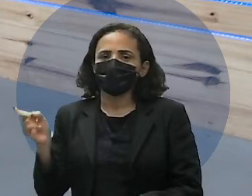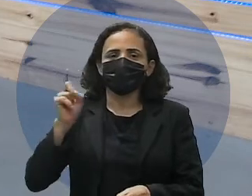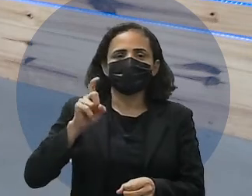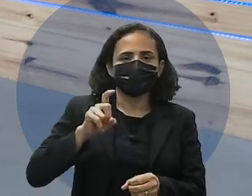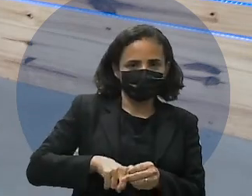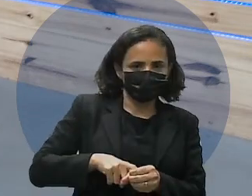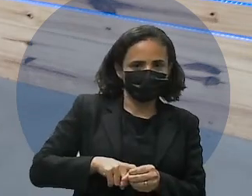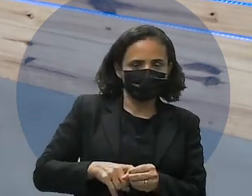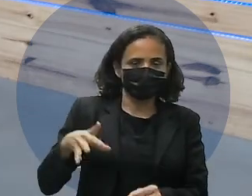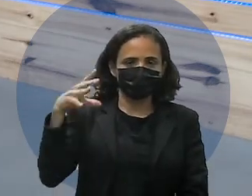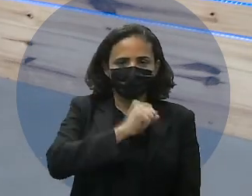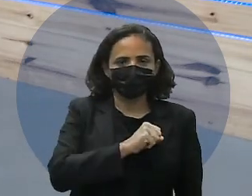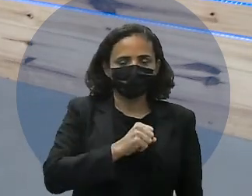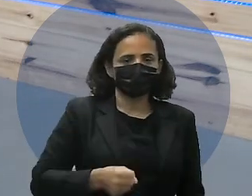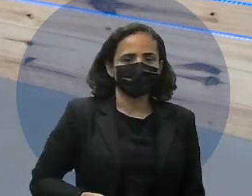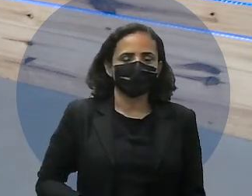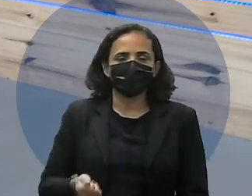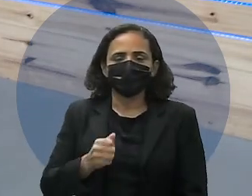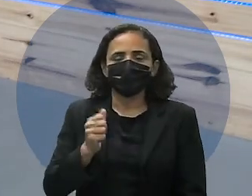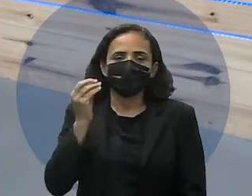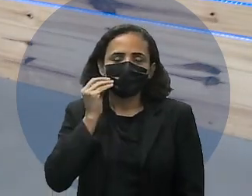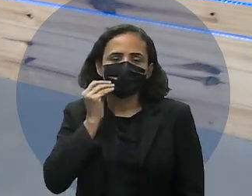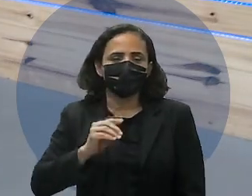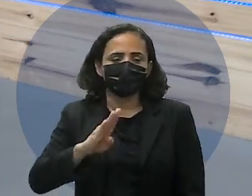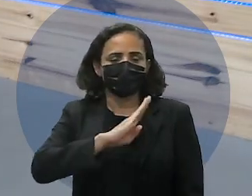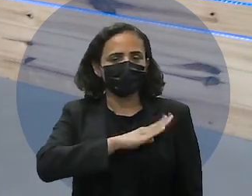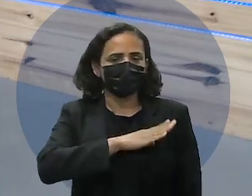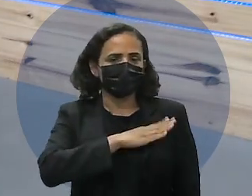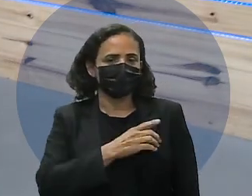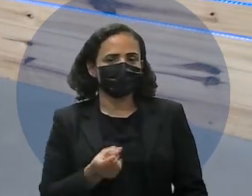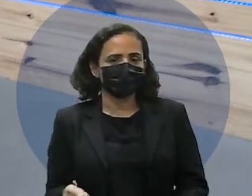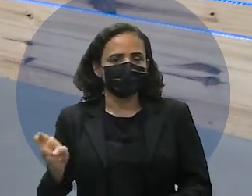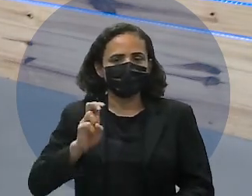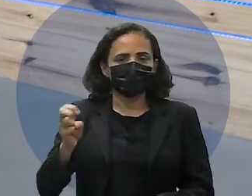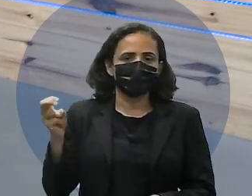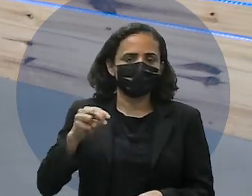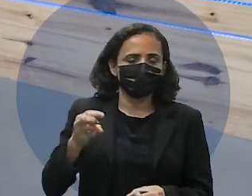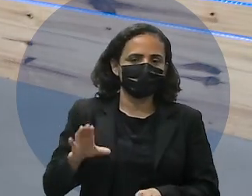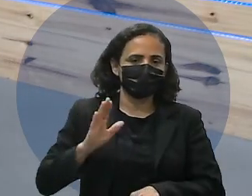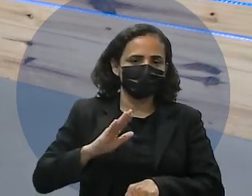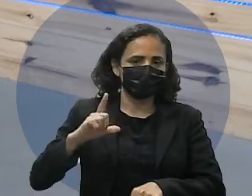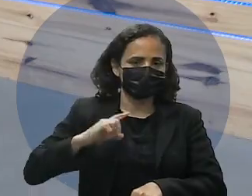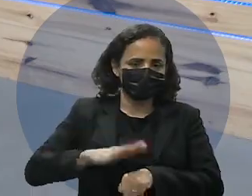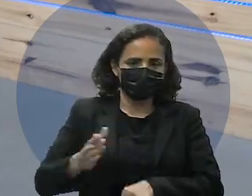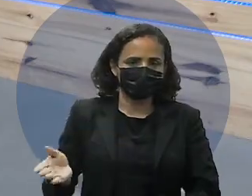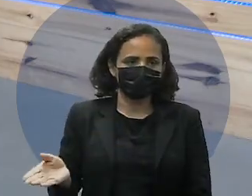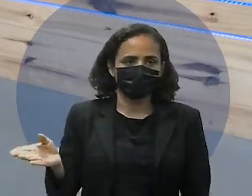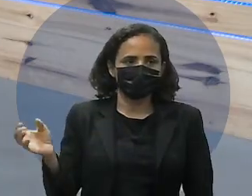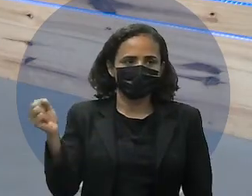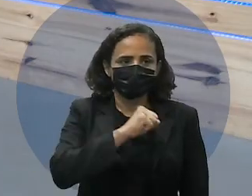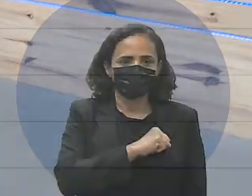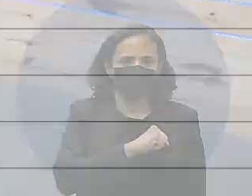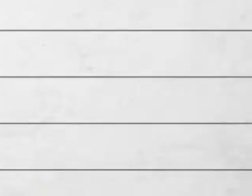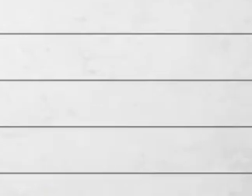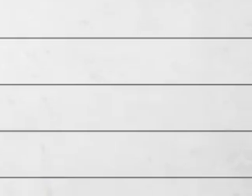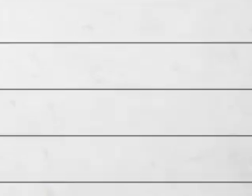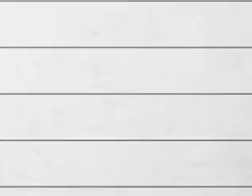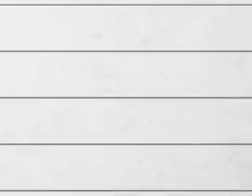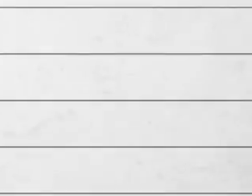que é Vapt, Vupt. Um cheiro no seu coração, daqui a 5 minutinhos tem mais, beleza? Vem comigo, Robertão!